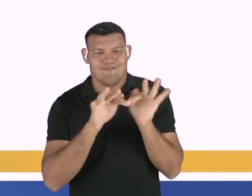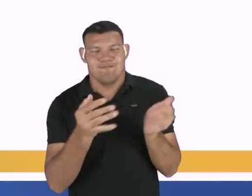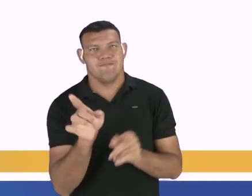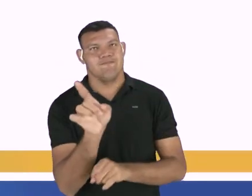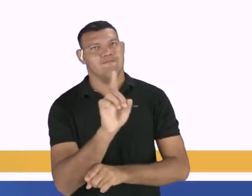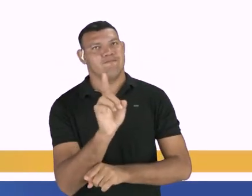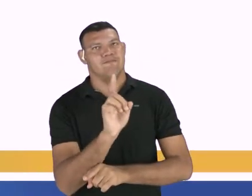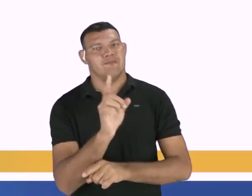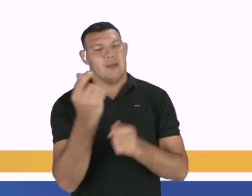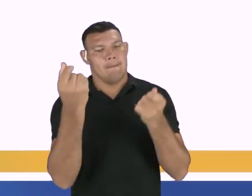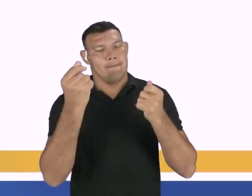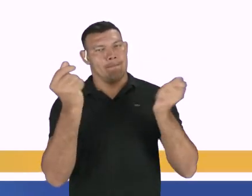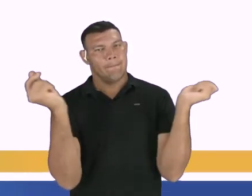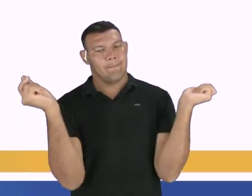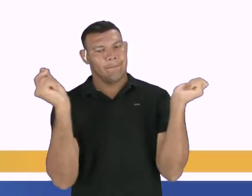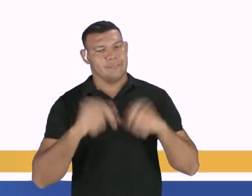simplificar.